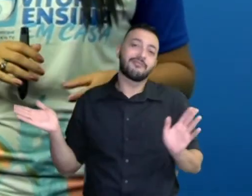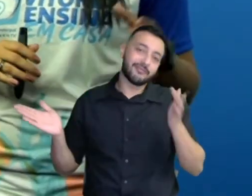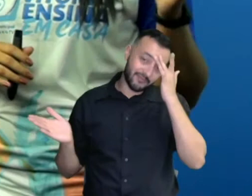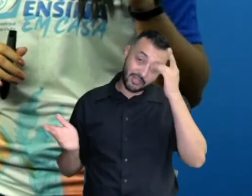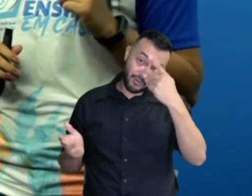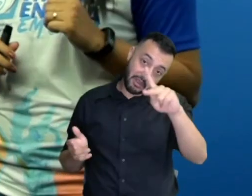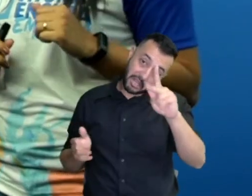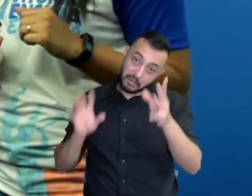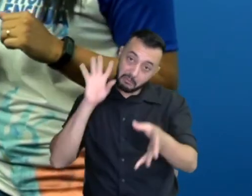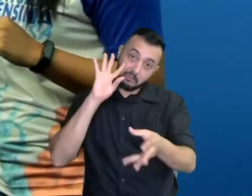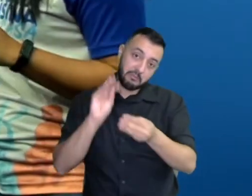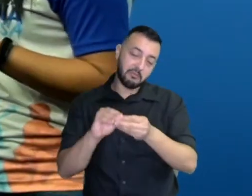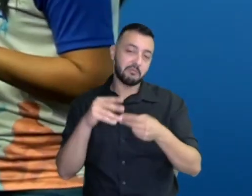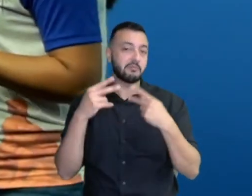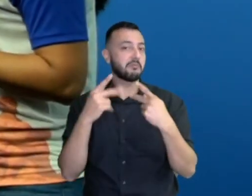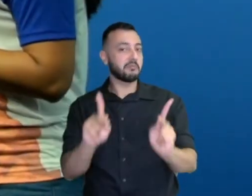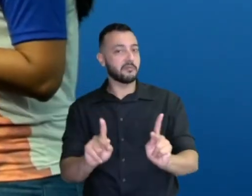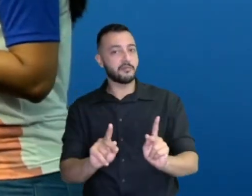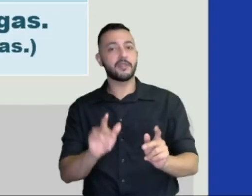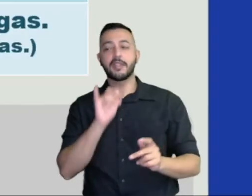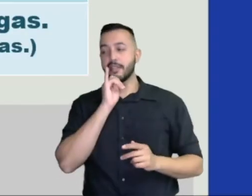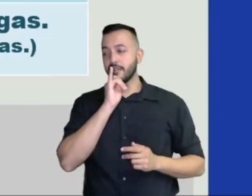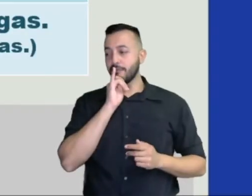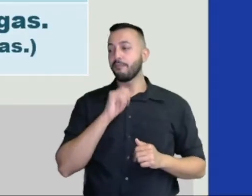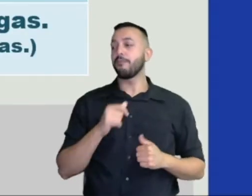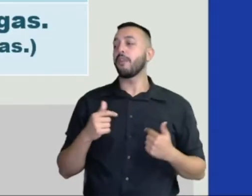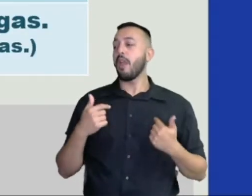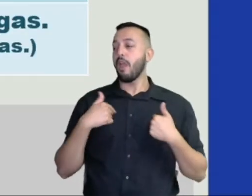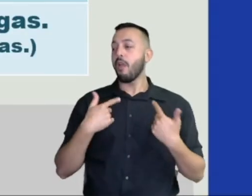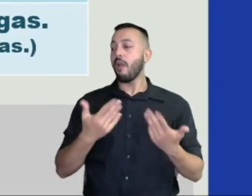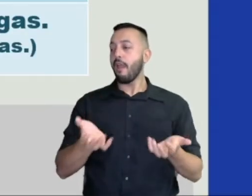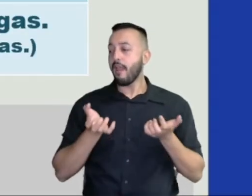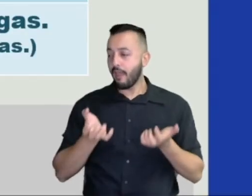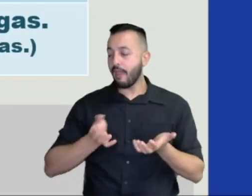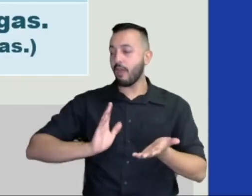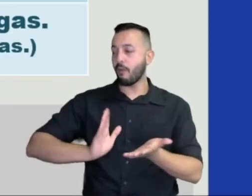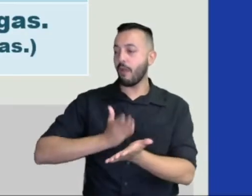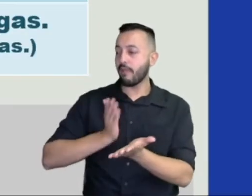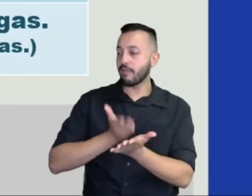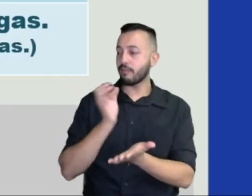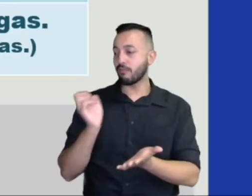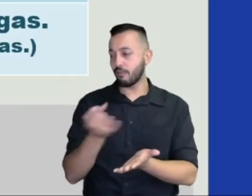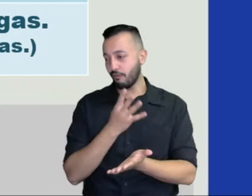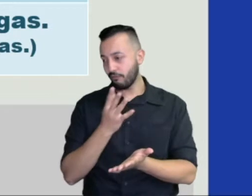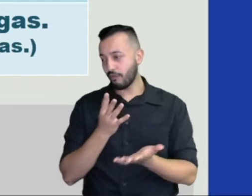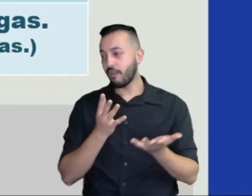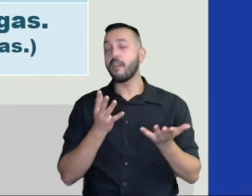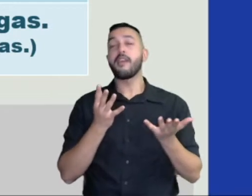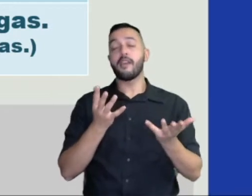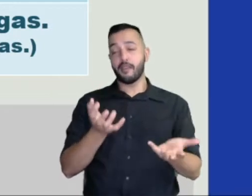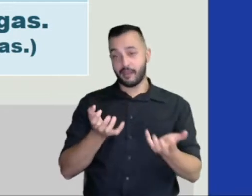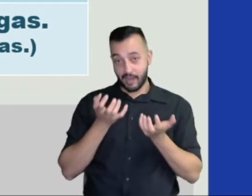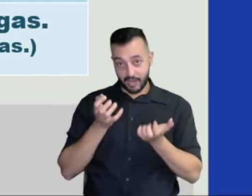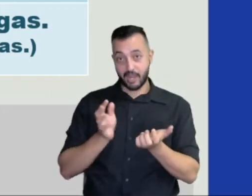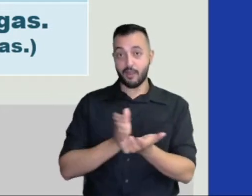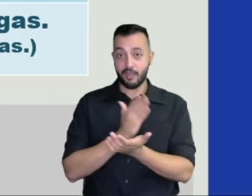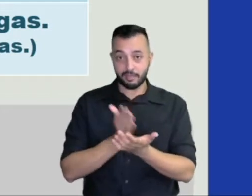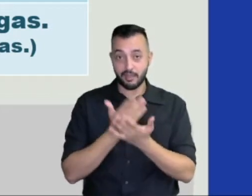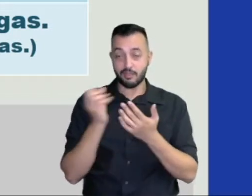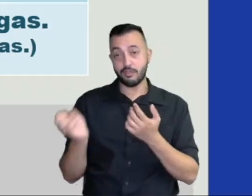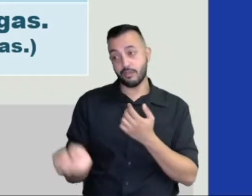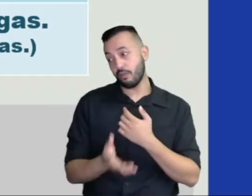certo? Então, vamos ver alguns exemplos. Quero um caderno novo. Quero um caderno